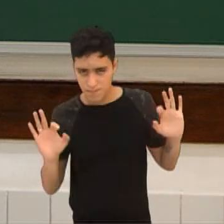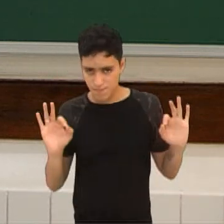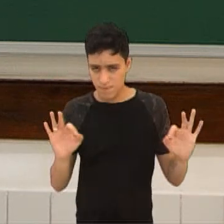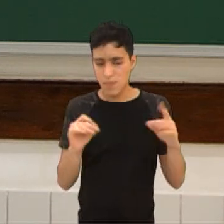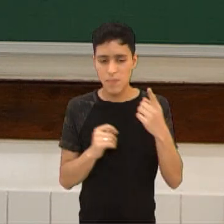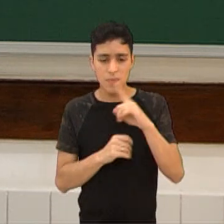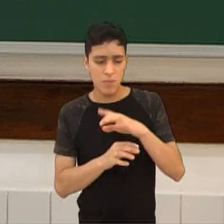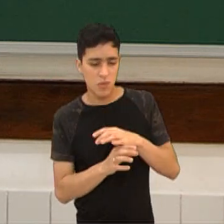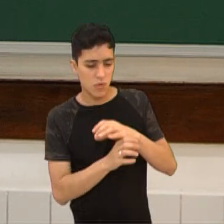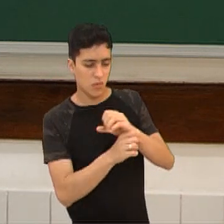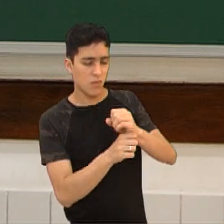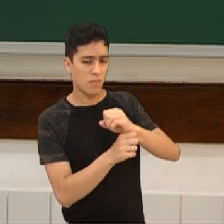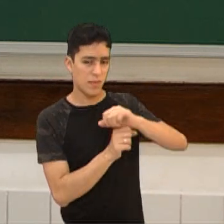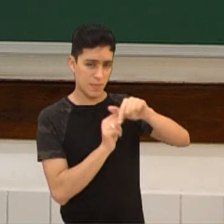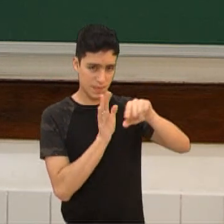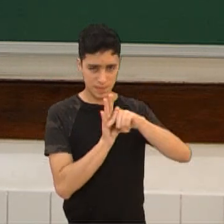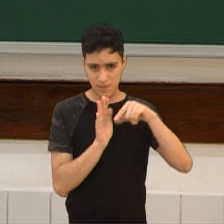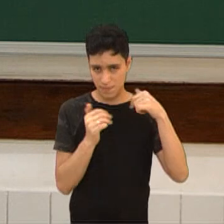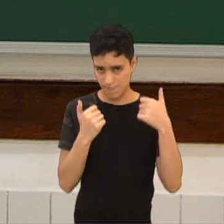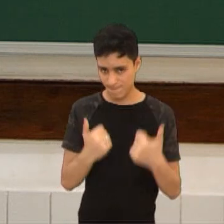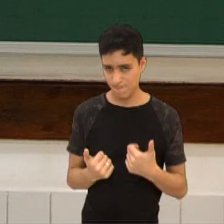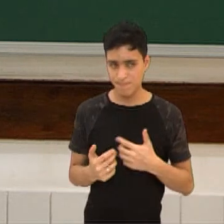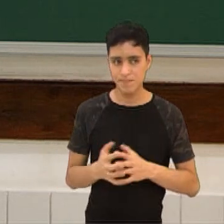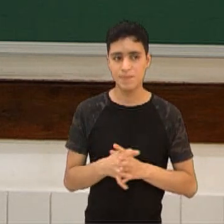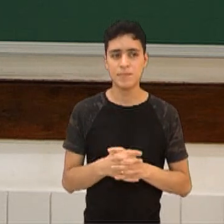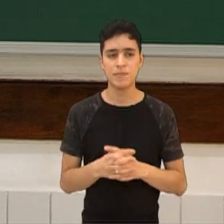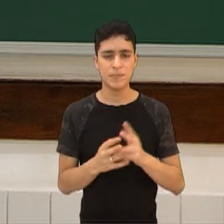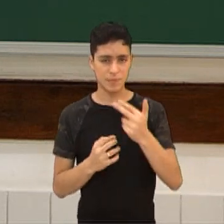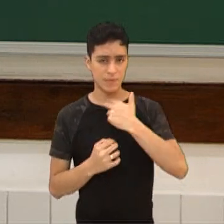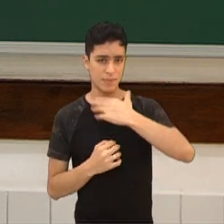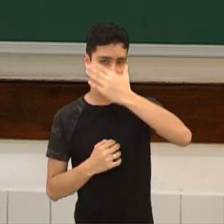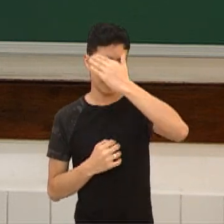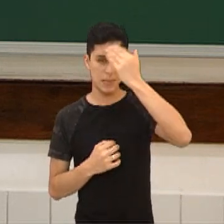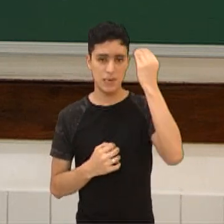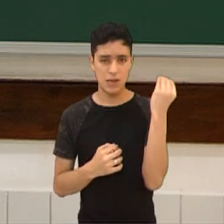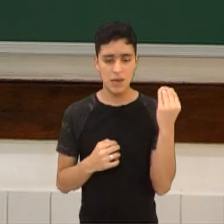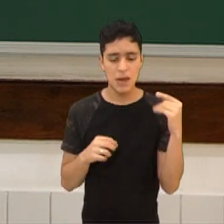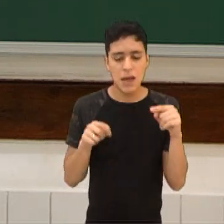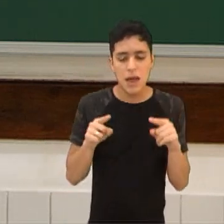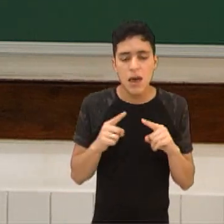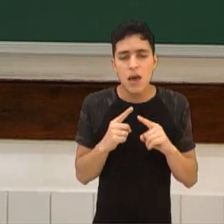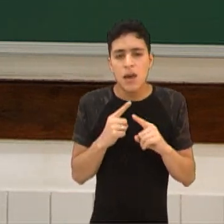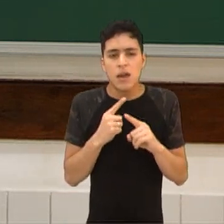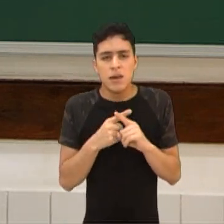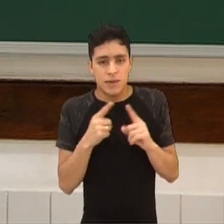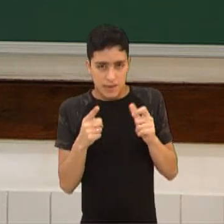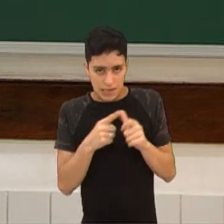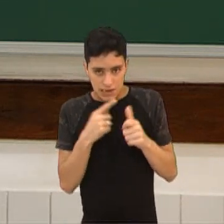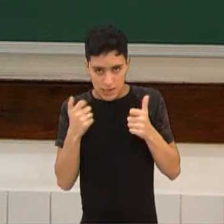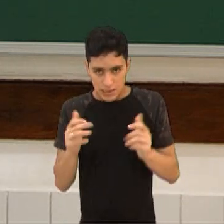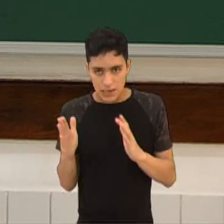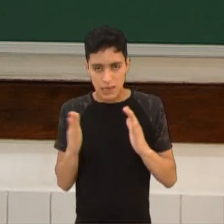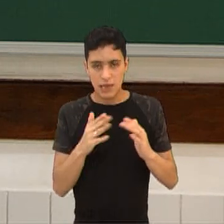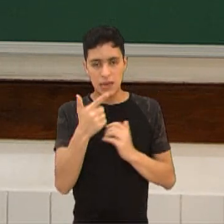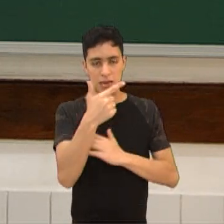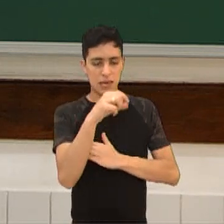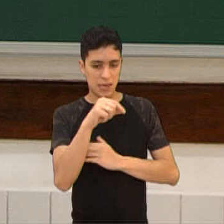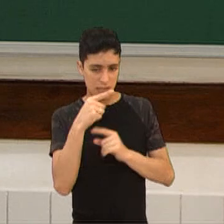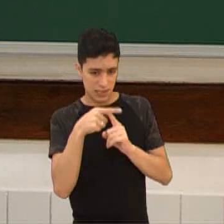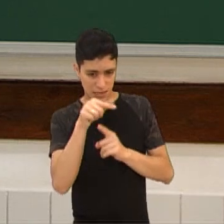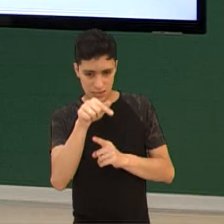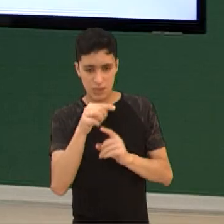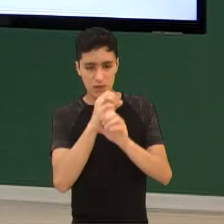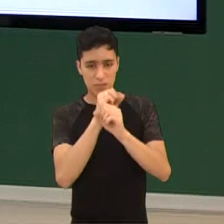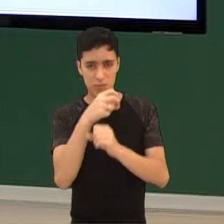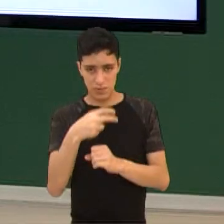por último, soma e subtração. Não pode esquecer disso. Então, multiplicação aqui, primeiro, 29 vezes 7, soma